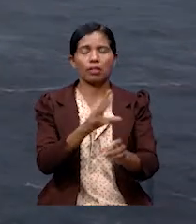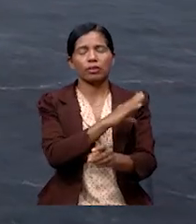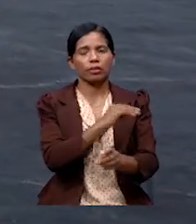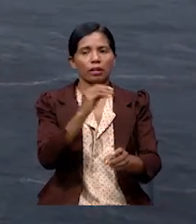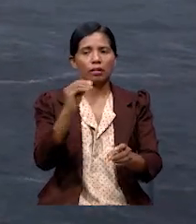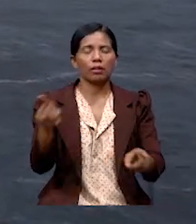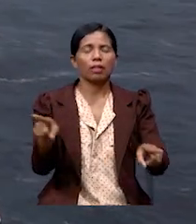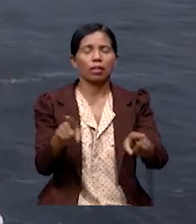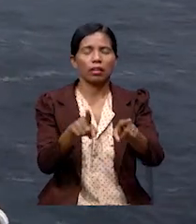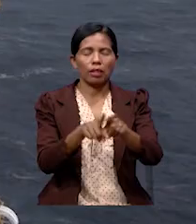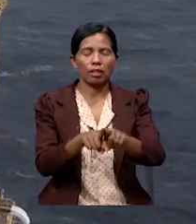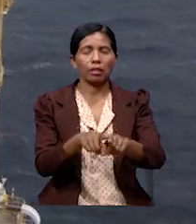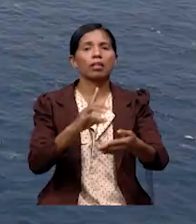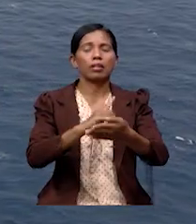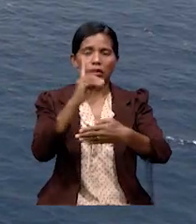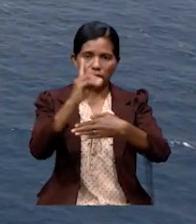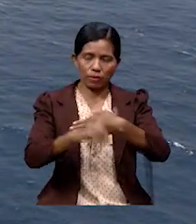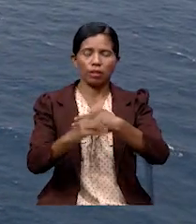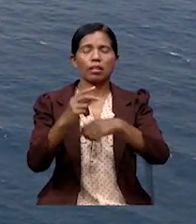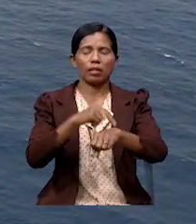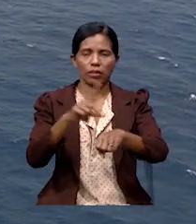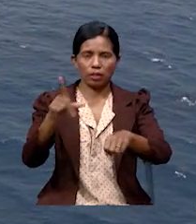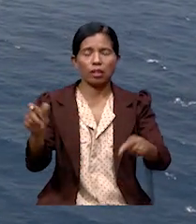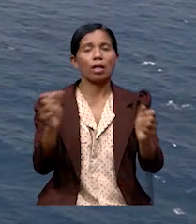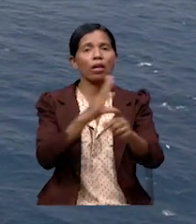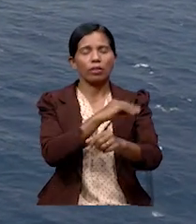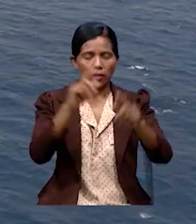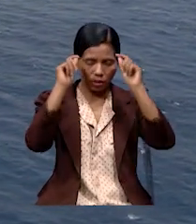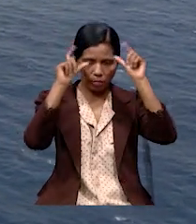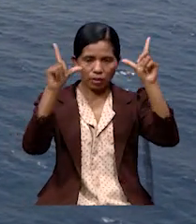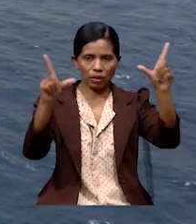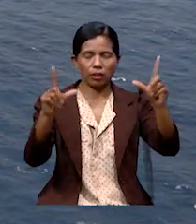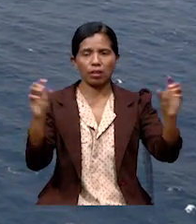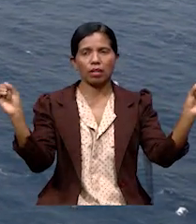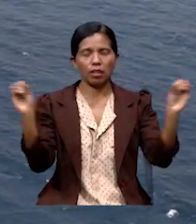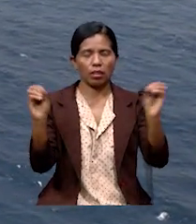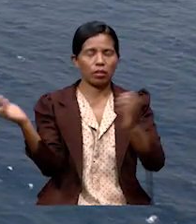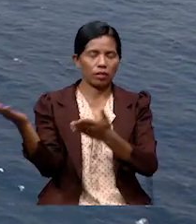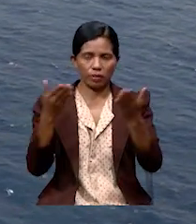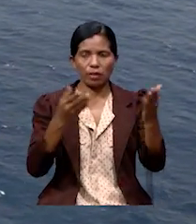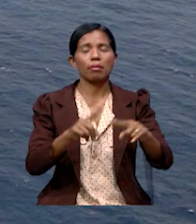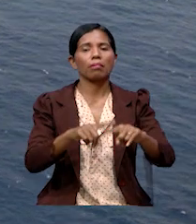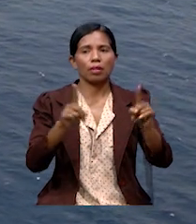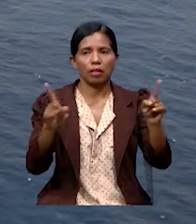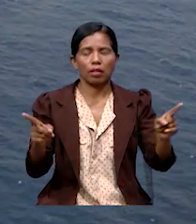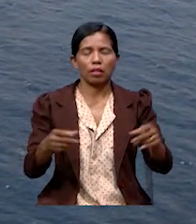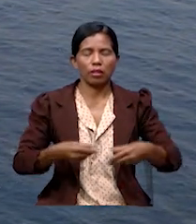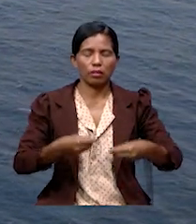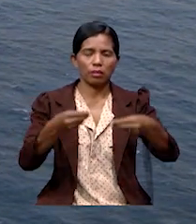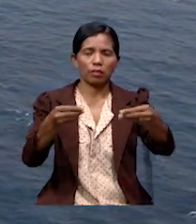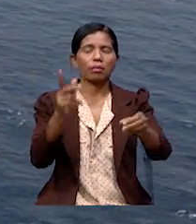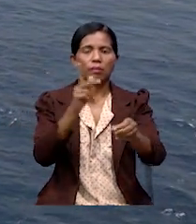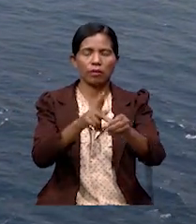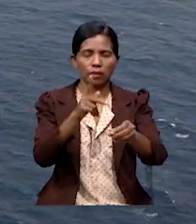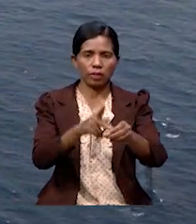a irim para desenvolvimento nacional, no Timor-Leste considera Laos exporter, mas bem importar minerais,